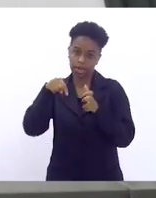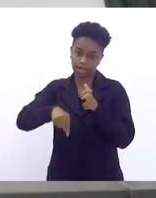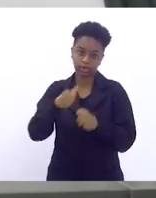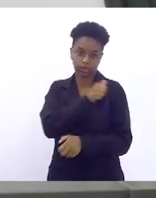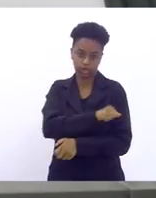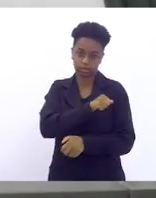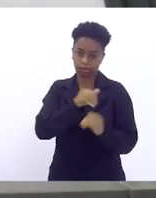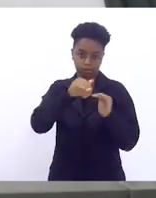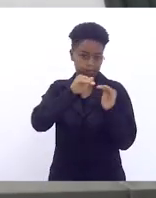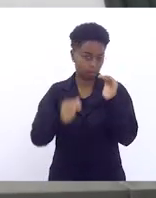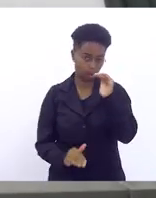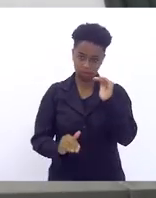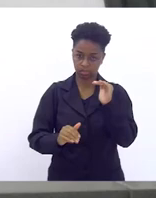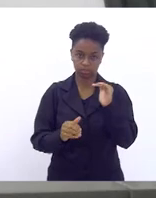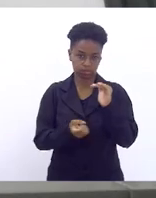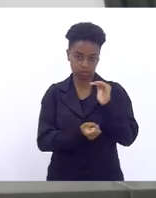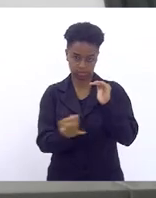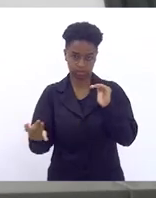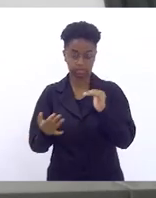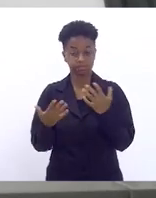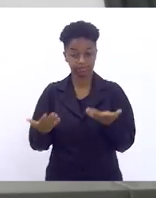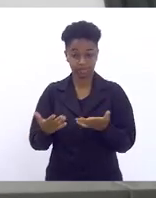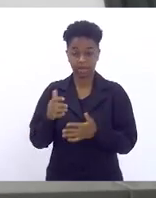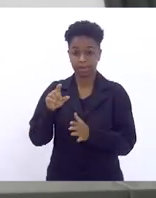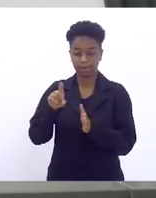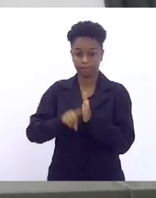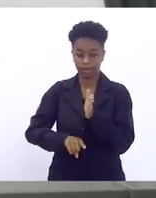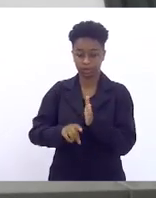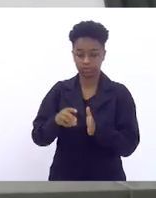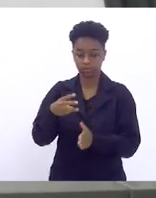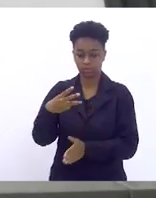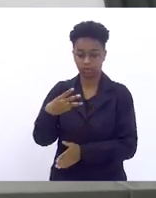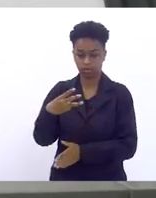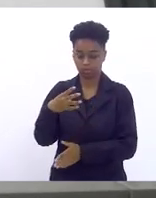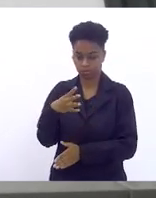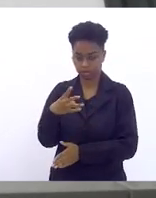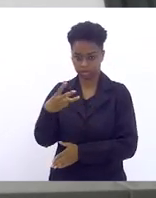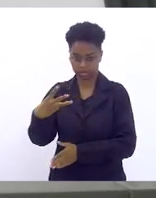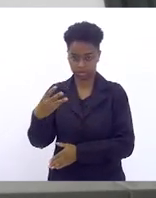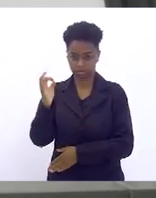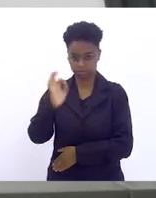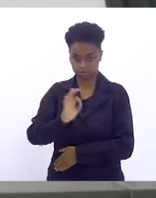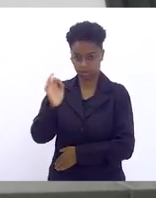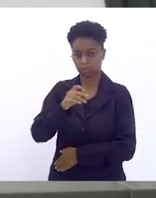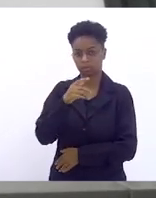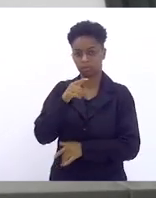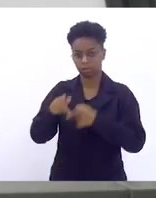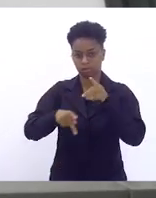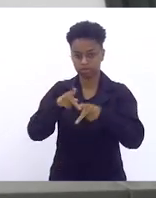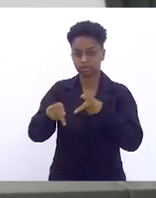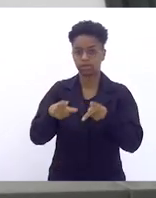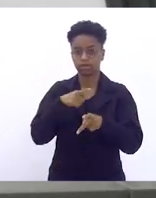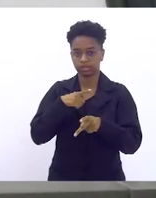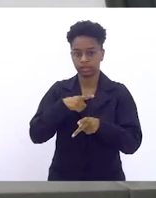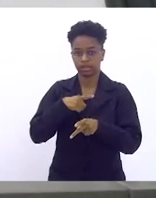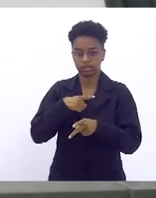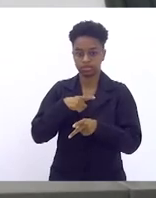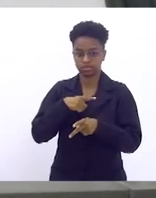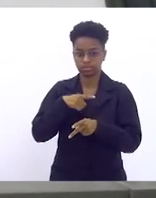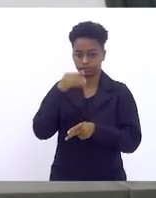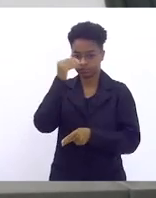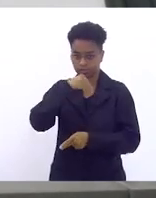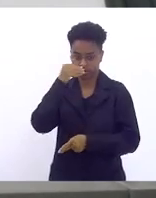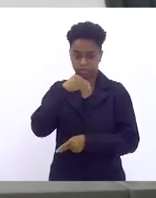menos de 43% da população se encontra em situação de segurança alimentar E aí é bom que a gente Reforce